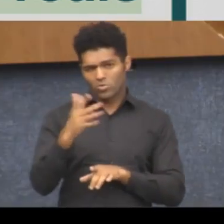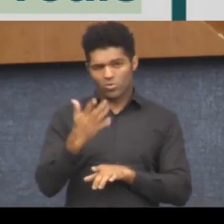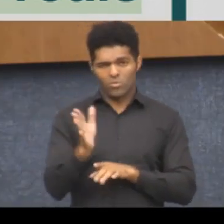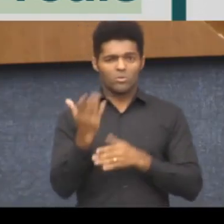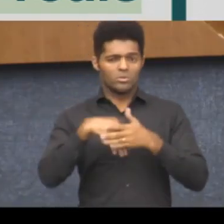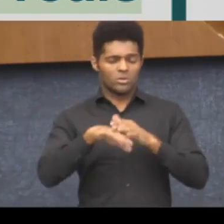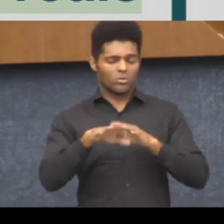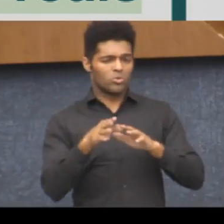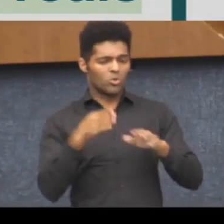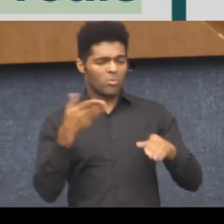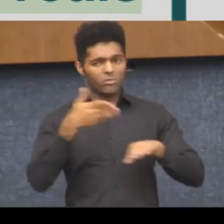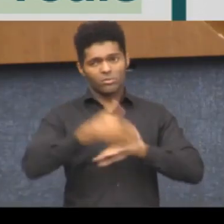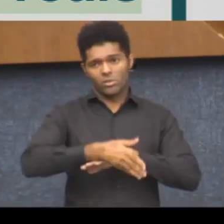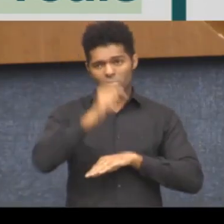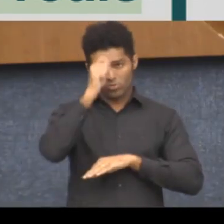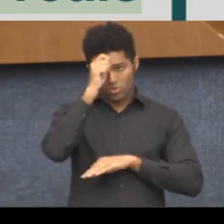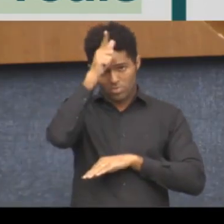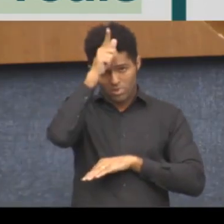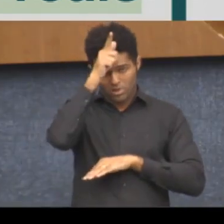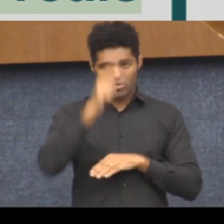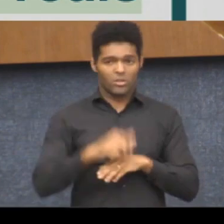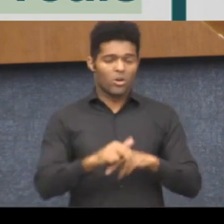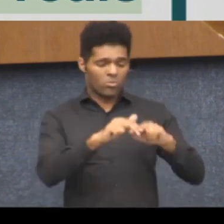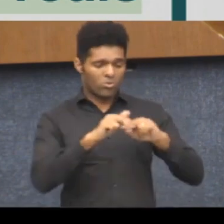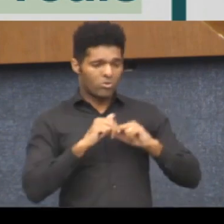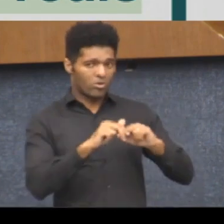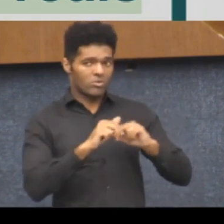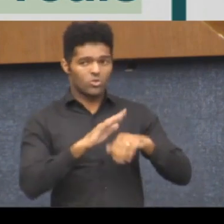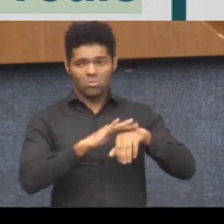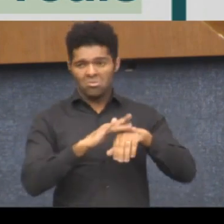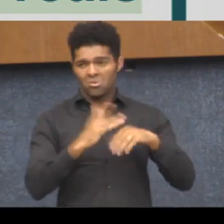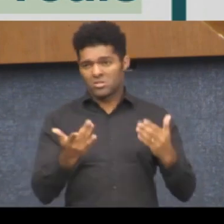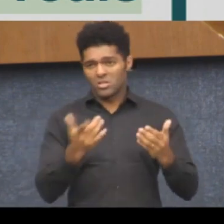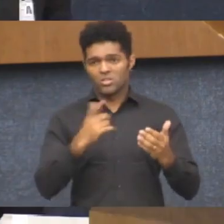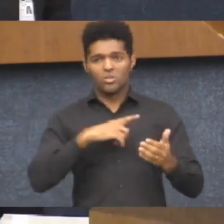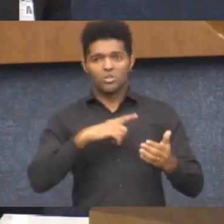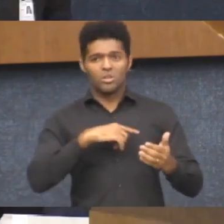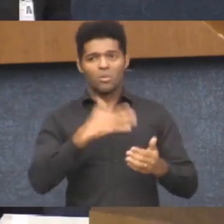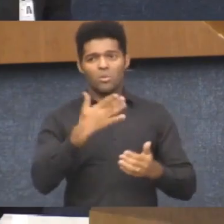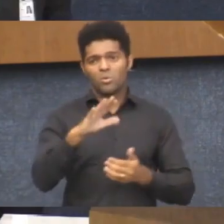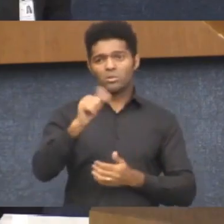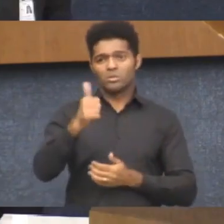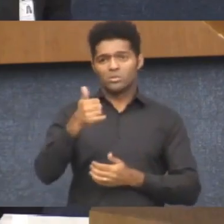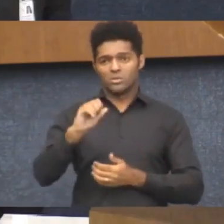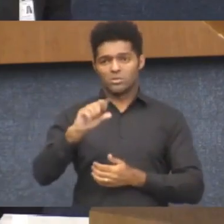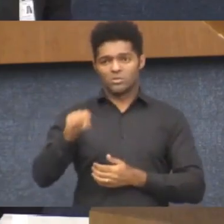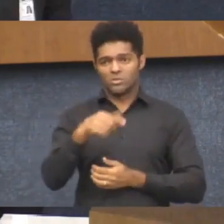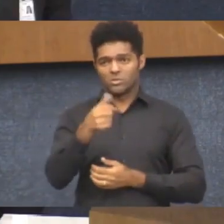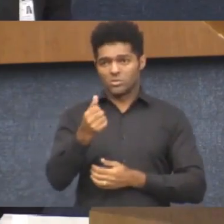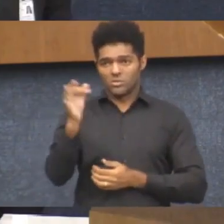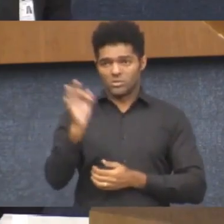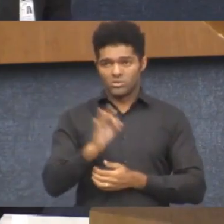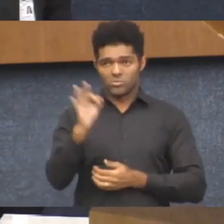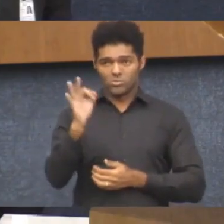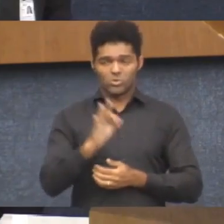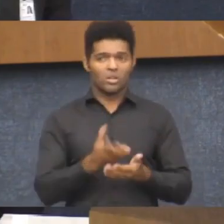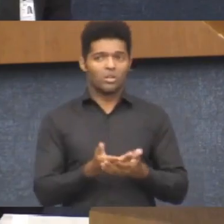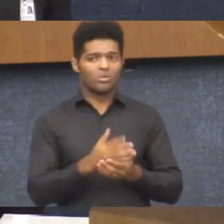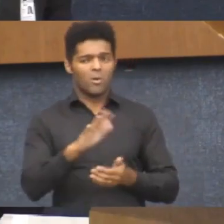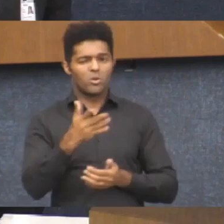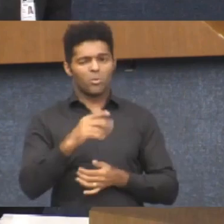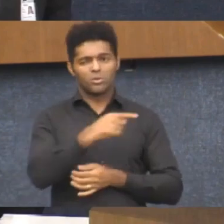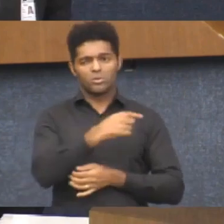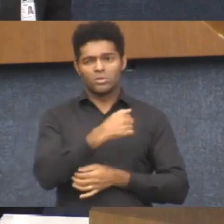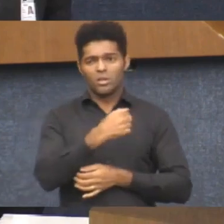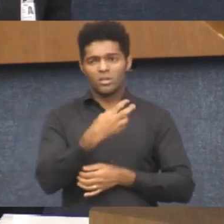sensível, custava ali cerca de R$ 1.300, pegando dados históricos desde 2007. Então, são bastante montante de